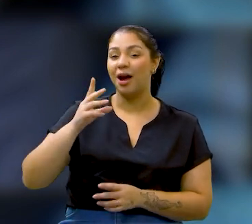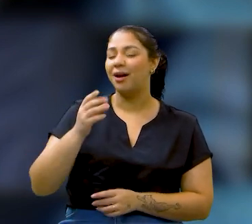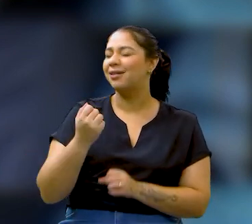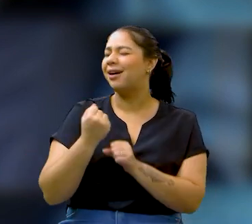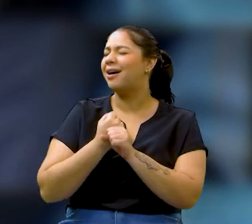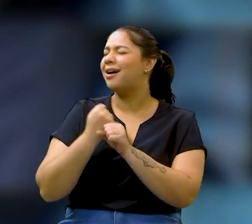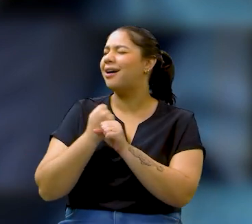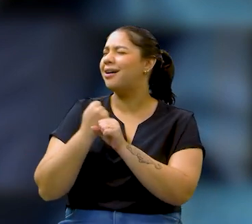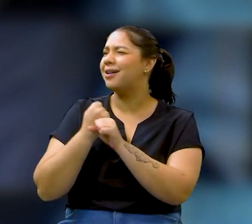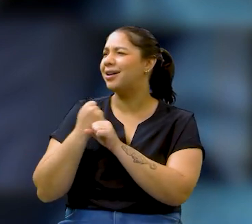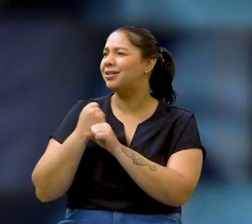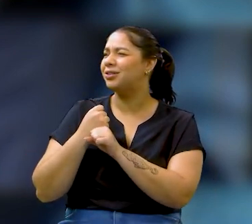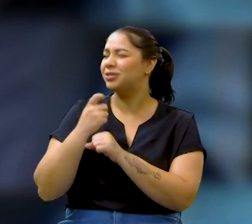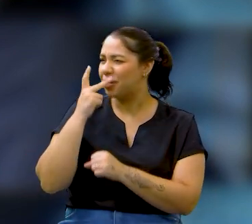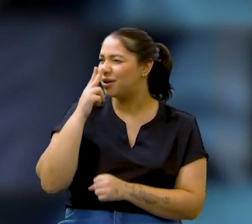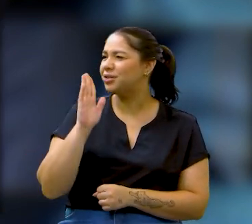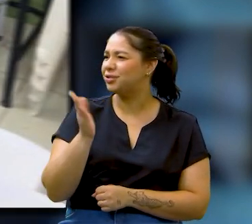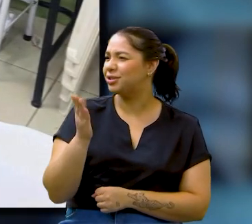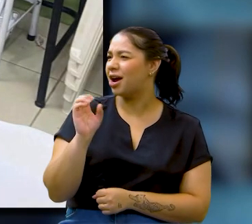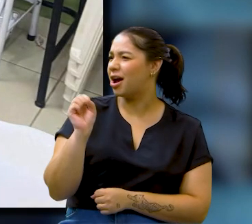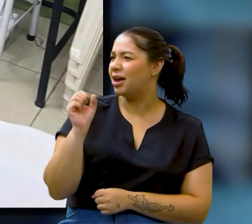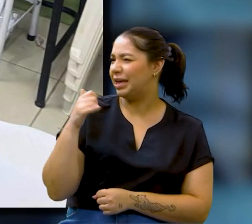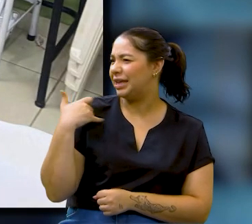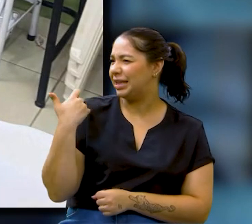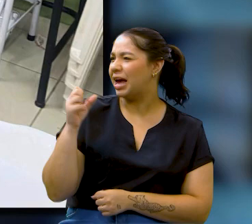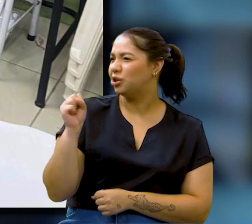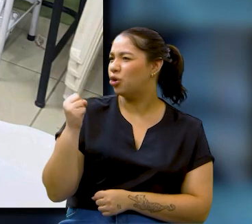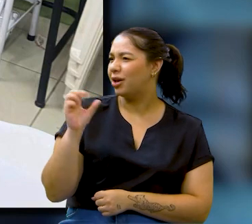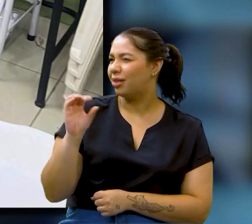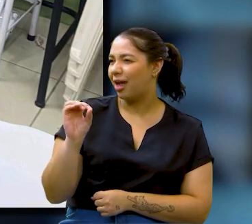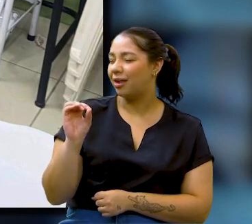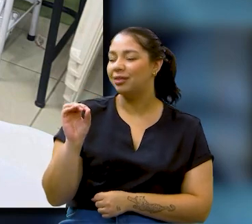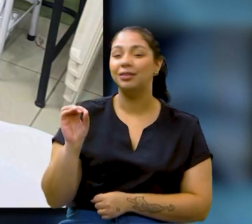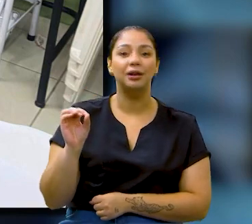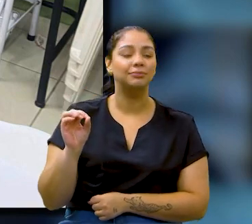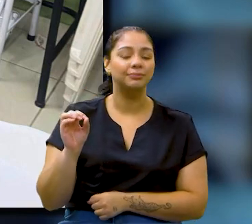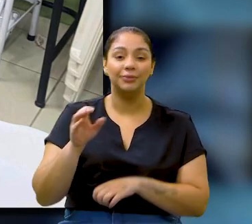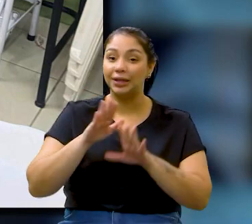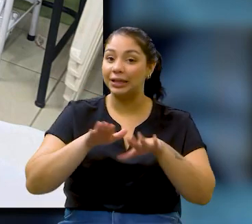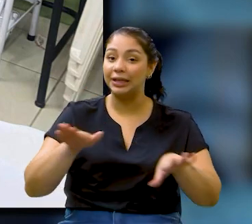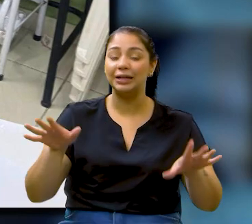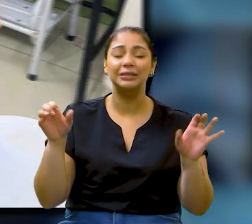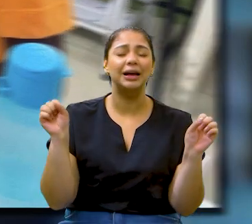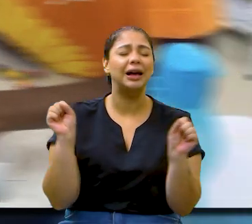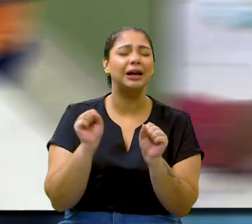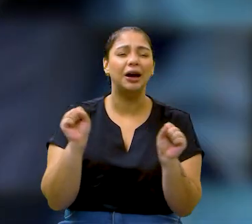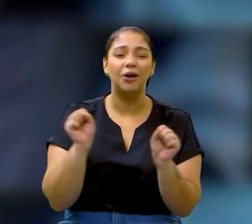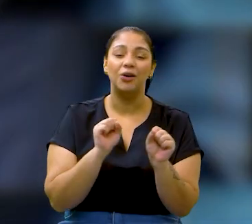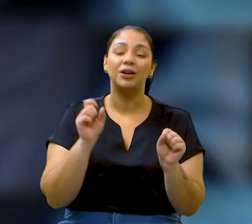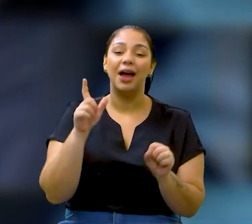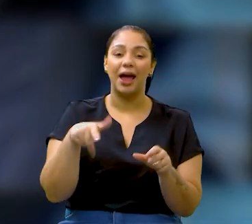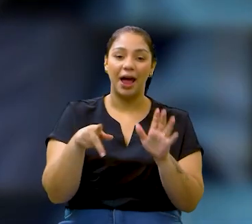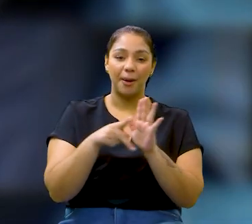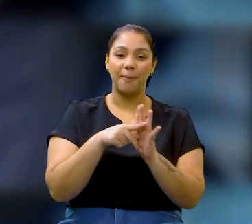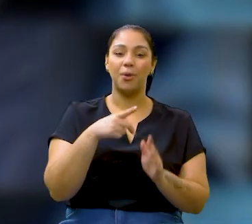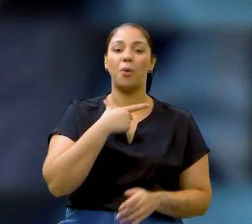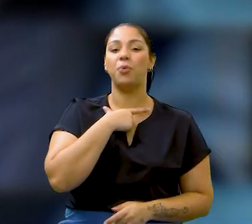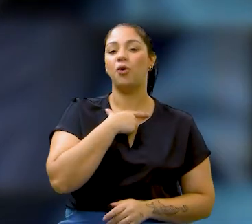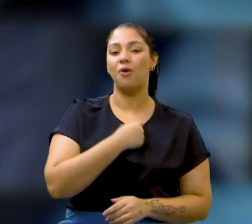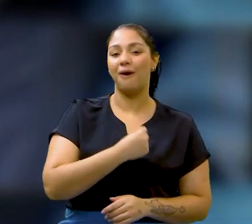anos, acho que ela já tem 80 anos. E as crianças adoram, ela dá aula de